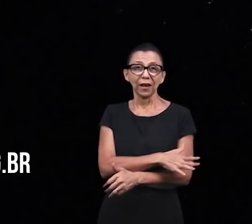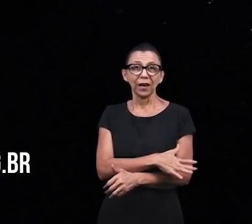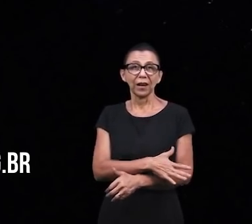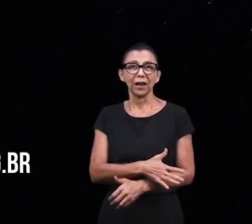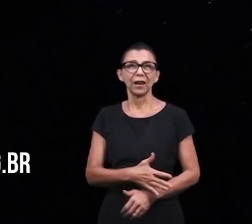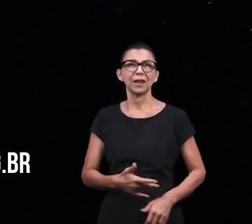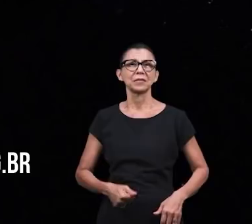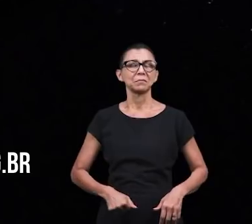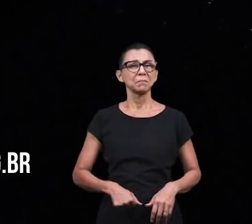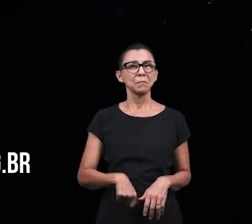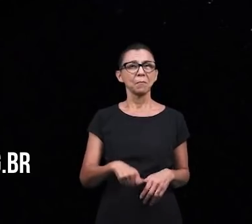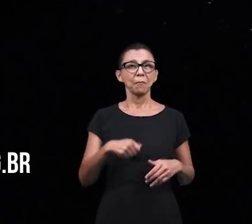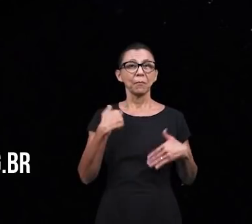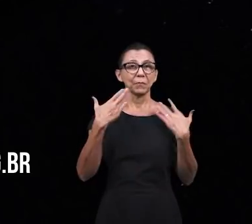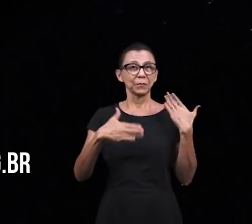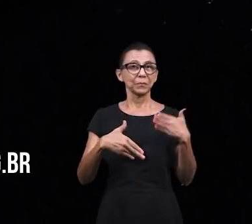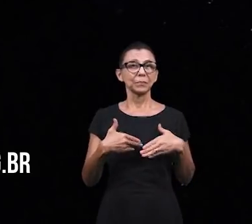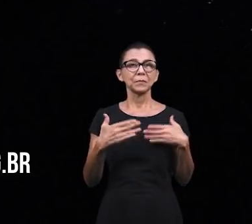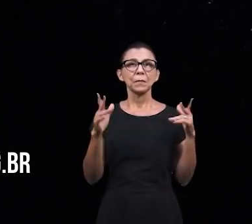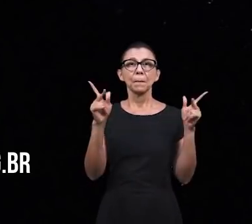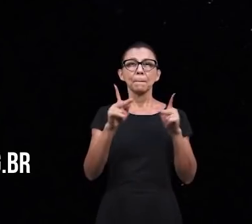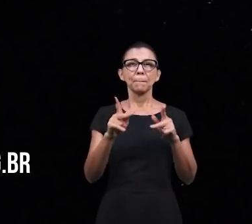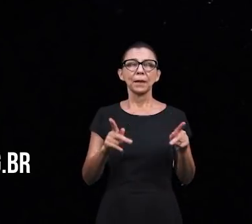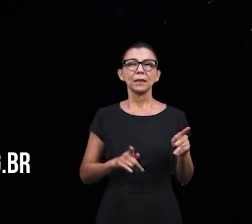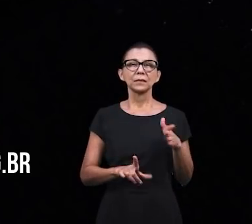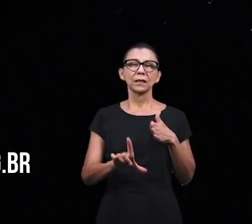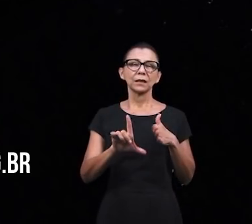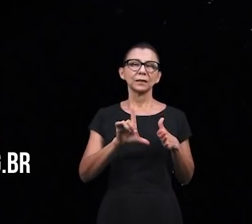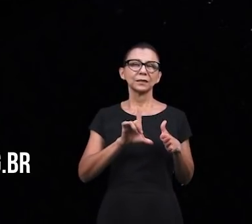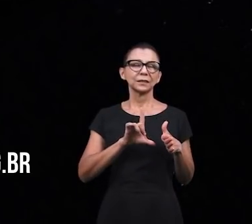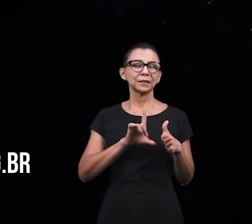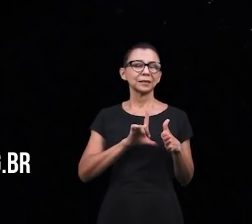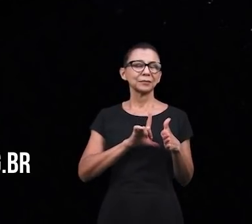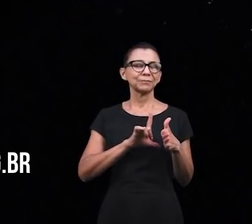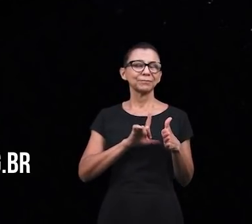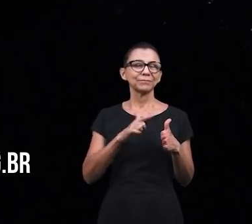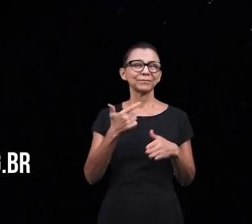paz nem alegria, até que o